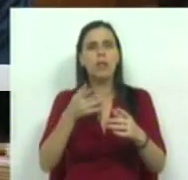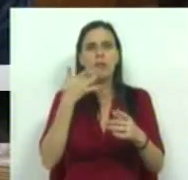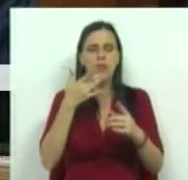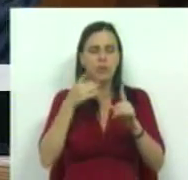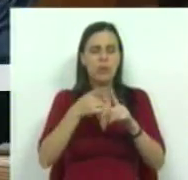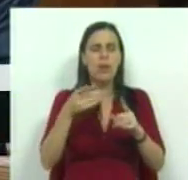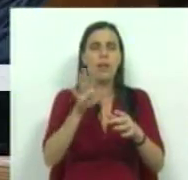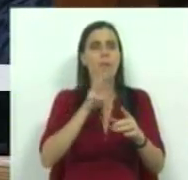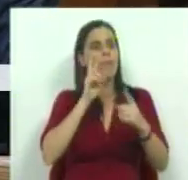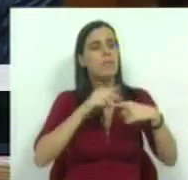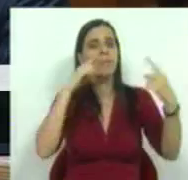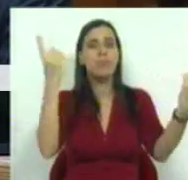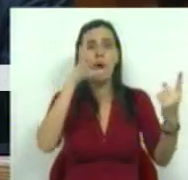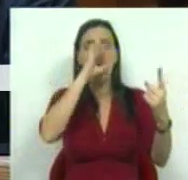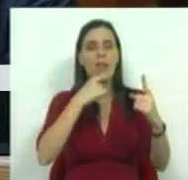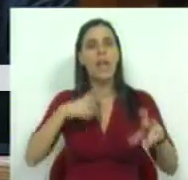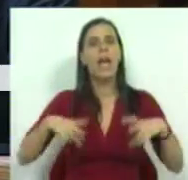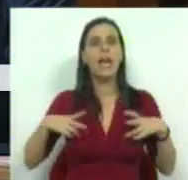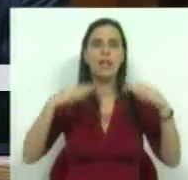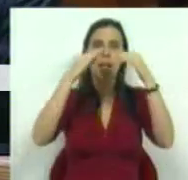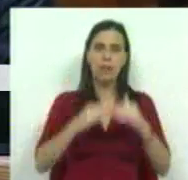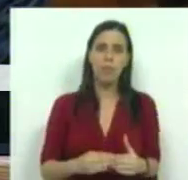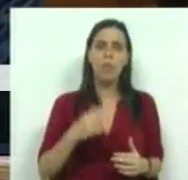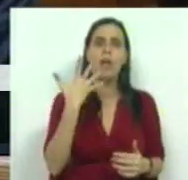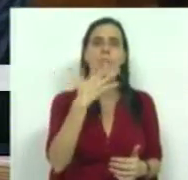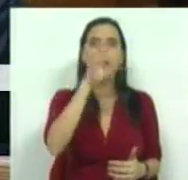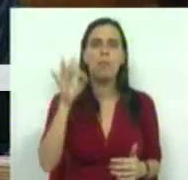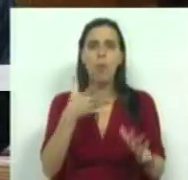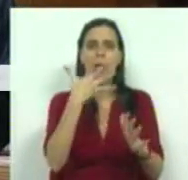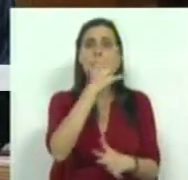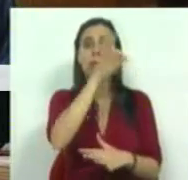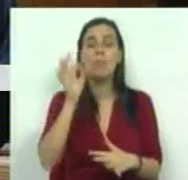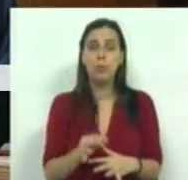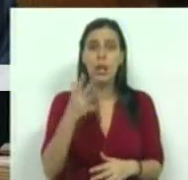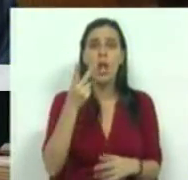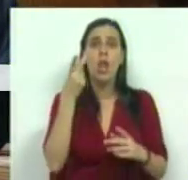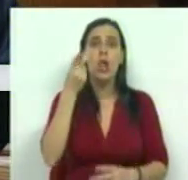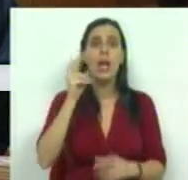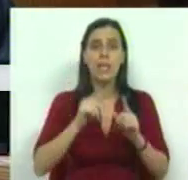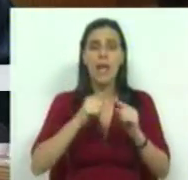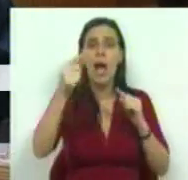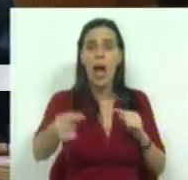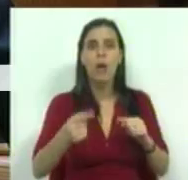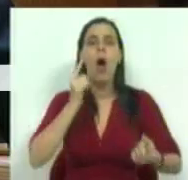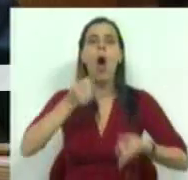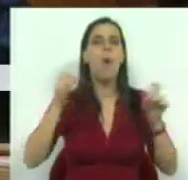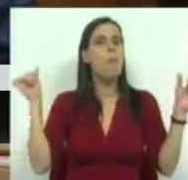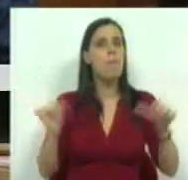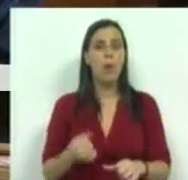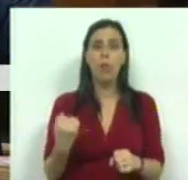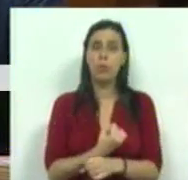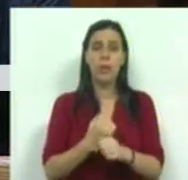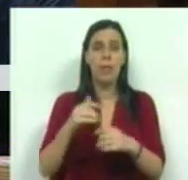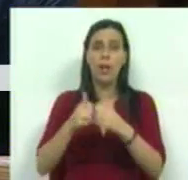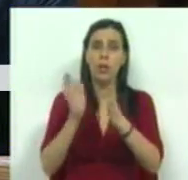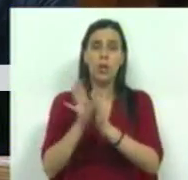do Governo é que é possível a riqueza diminuir quase 5% em 2 anos, naquele que será o pior desempenho